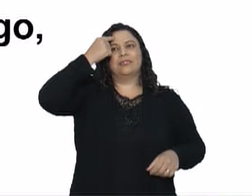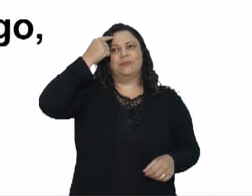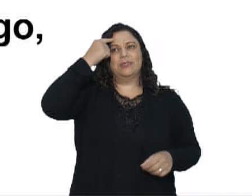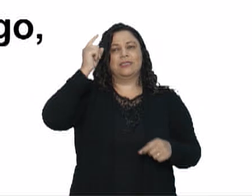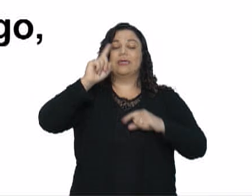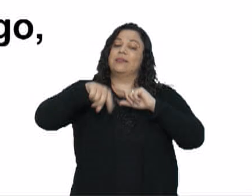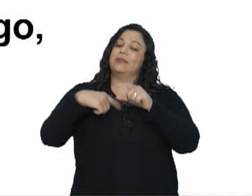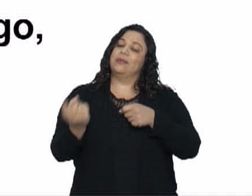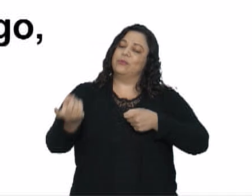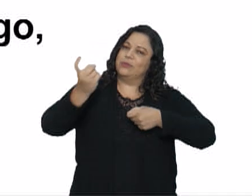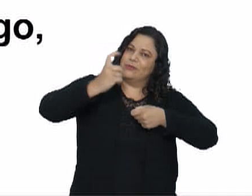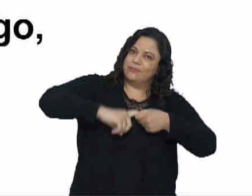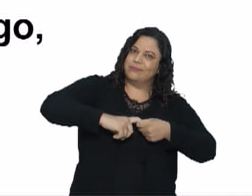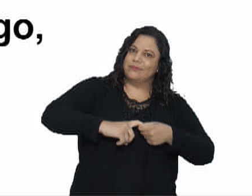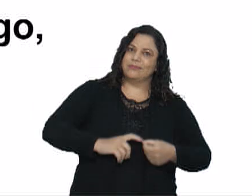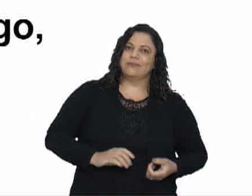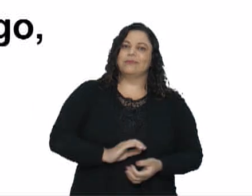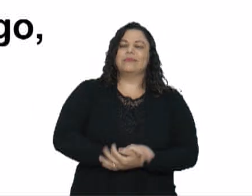já volveremos aí.